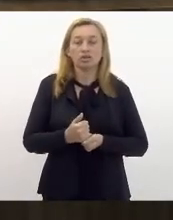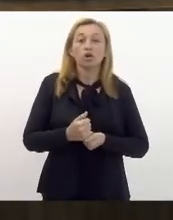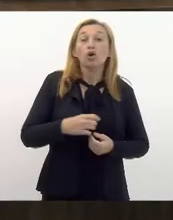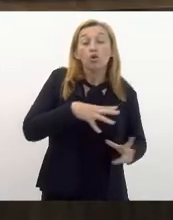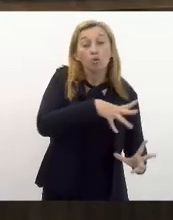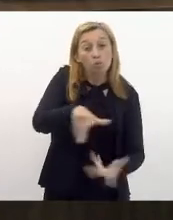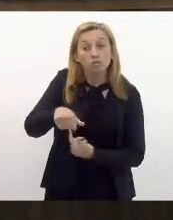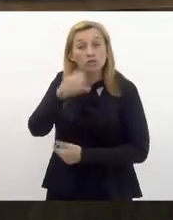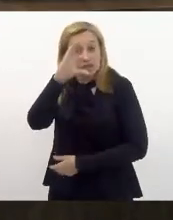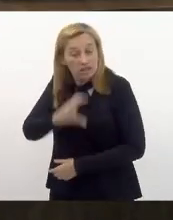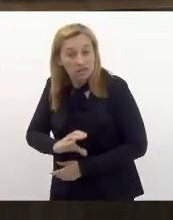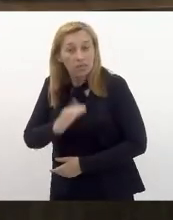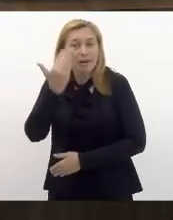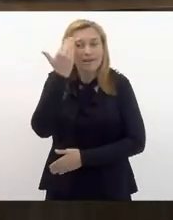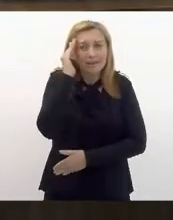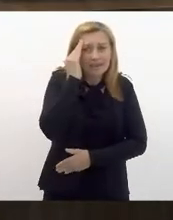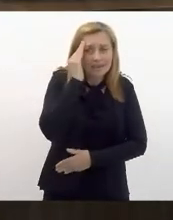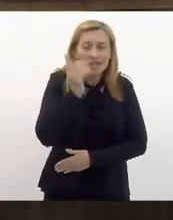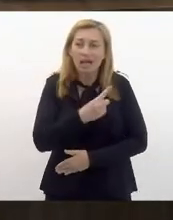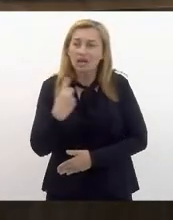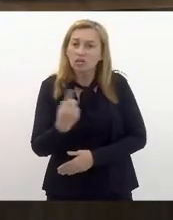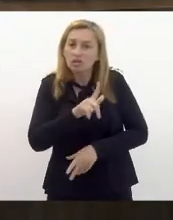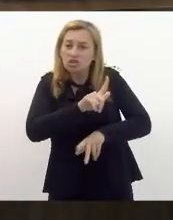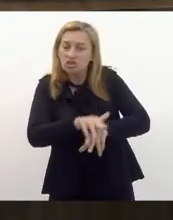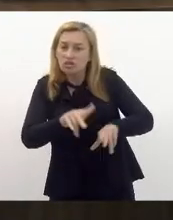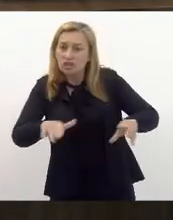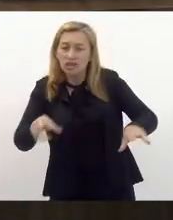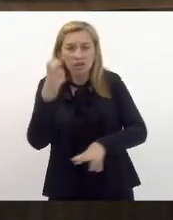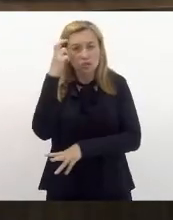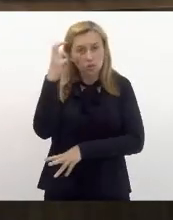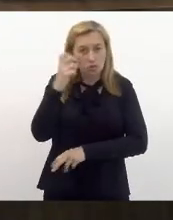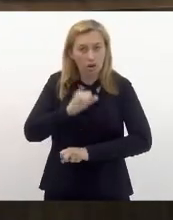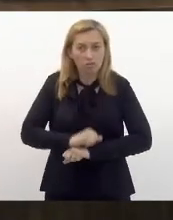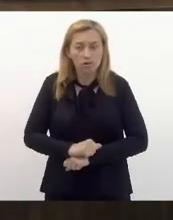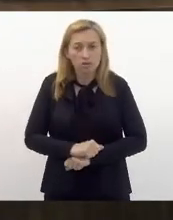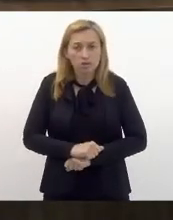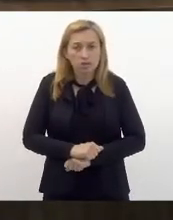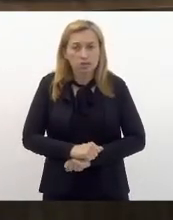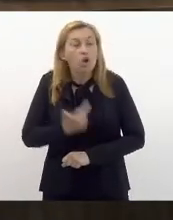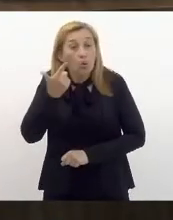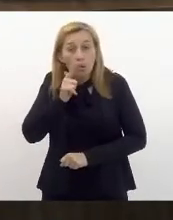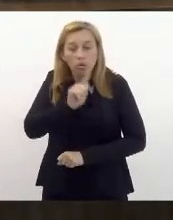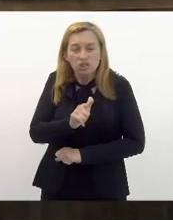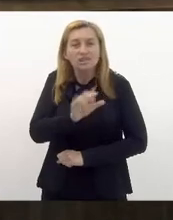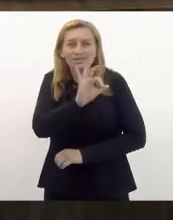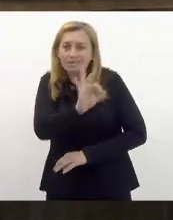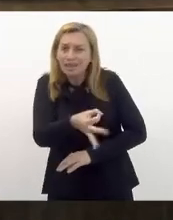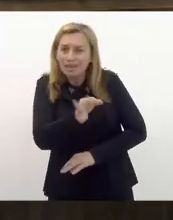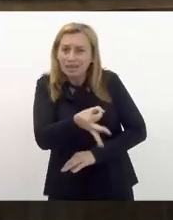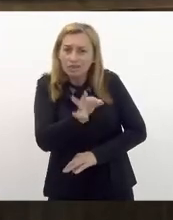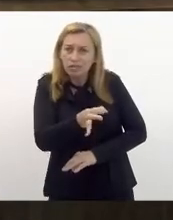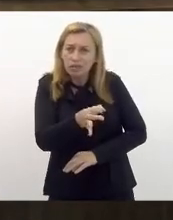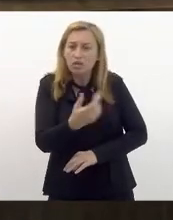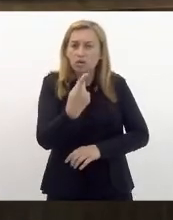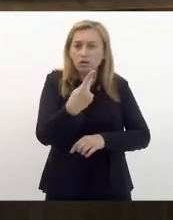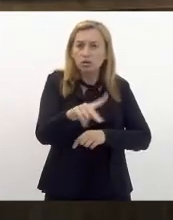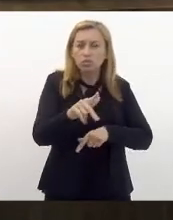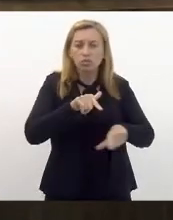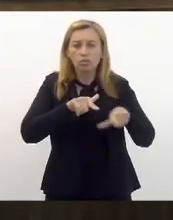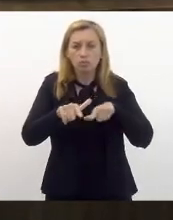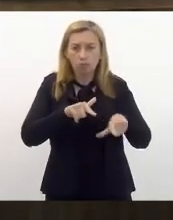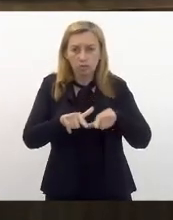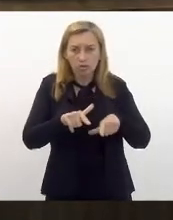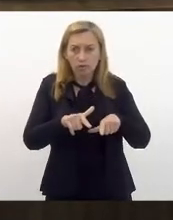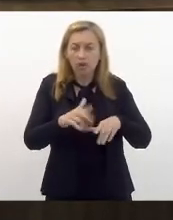Cidadania para compreender a nossa diversidade cultural para conseguir de fato exercer sua